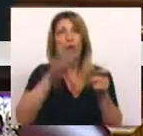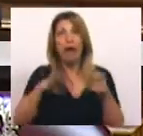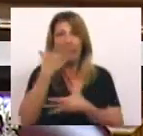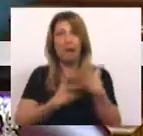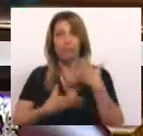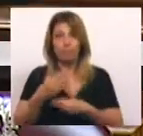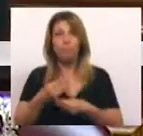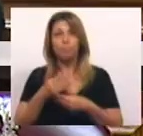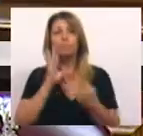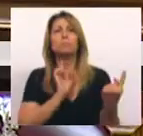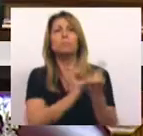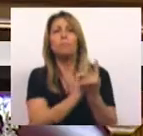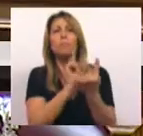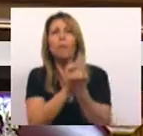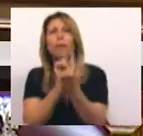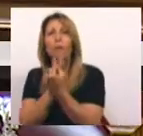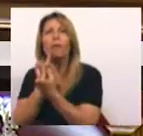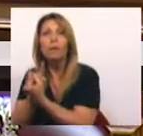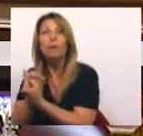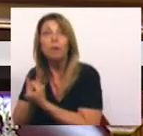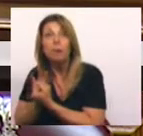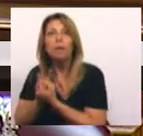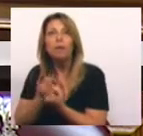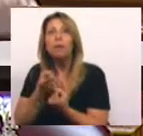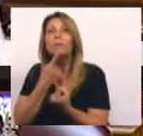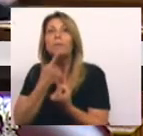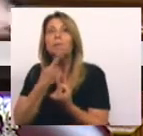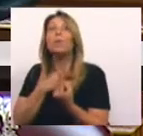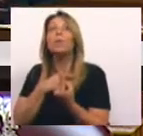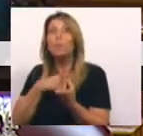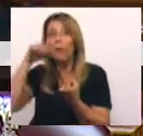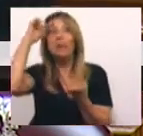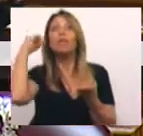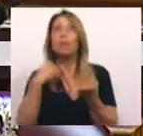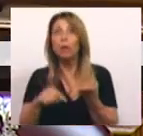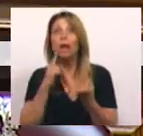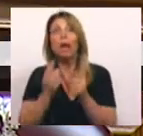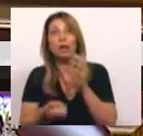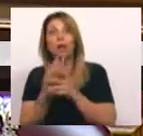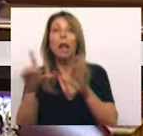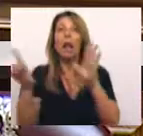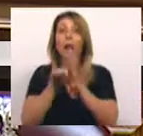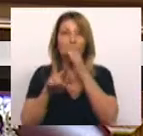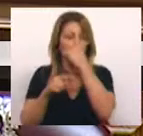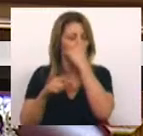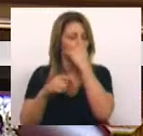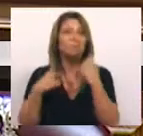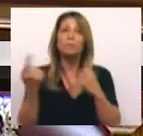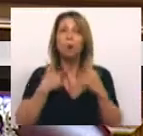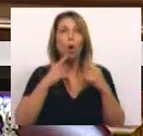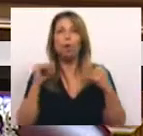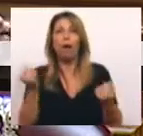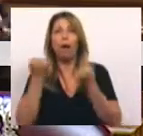nós apercebemos-nos da dificuldade de legislar sobre esta matéria. Nós não enjeitamos essa dificuldade. Mas nós vamos